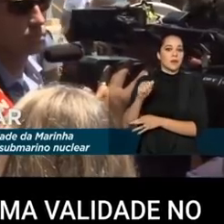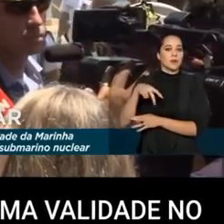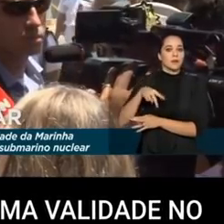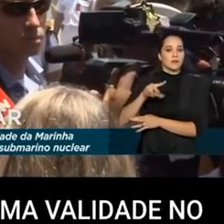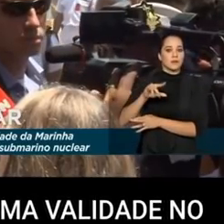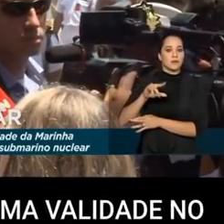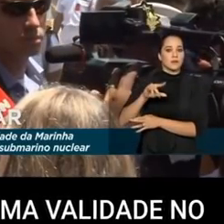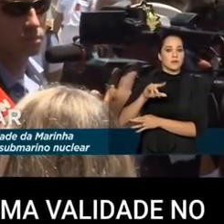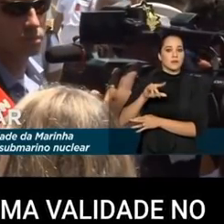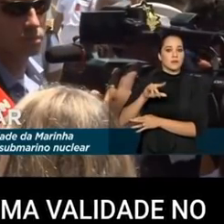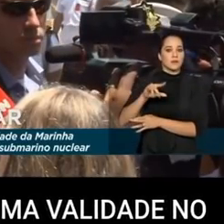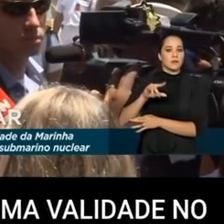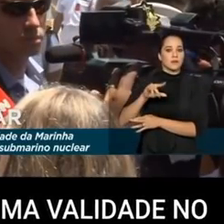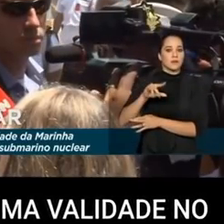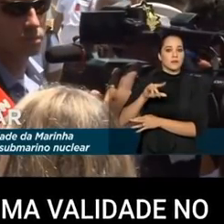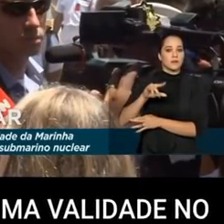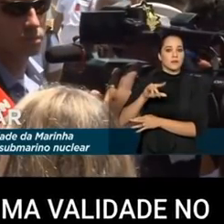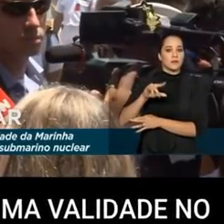Anvisa também.